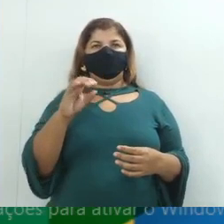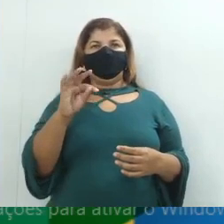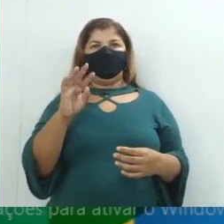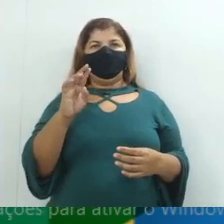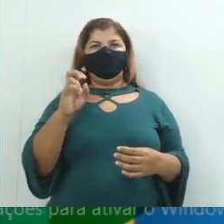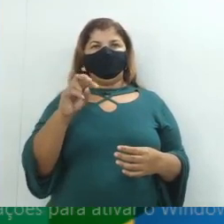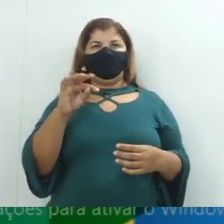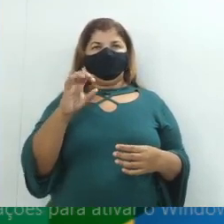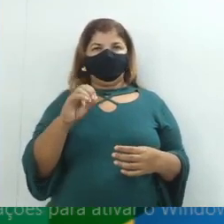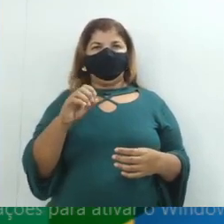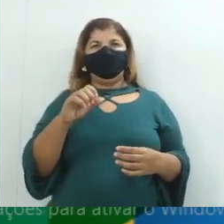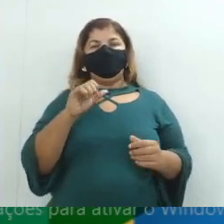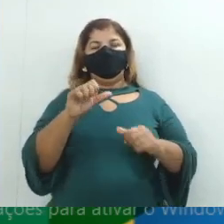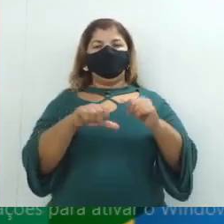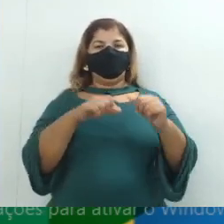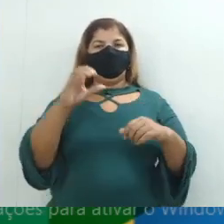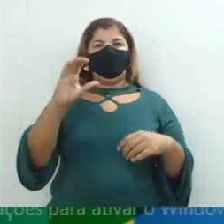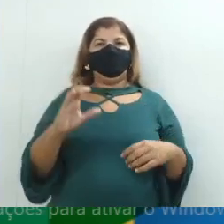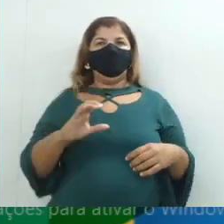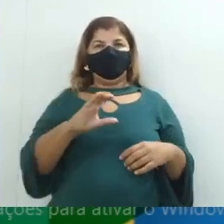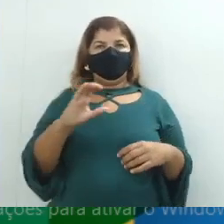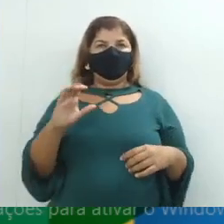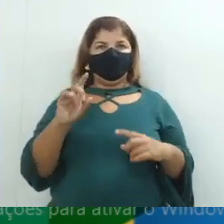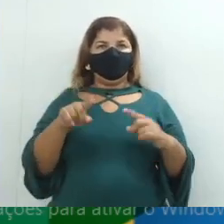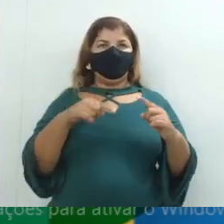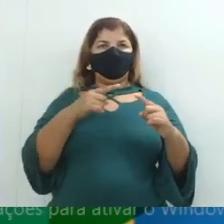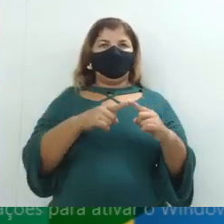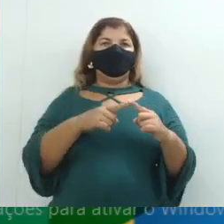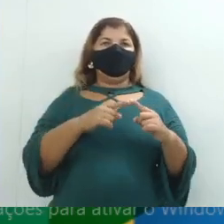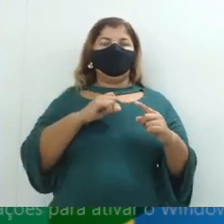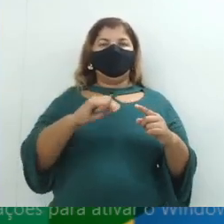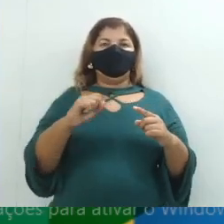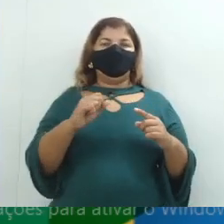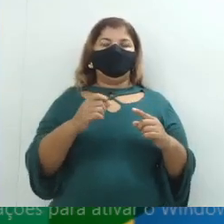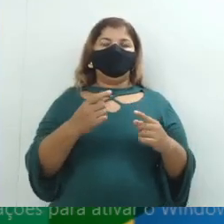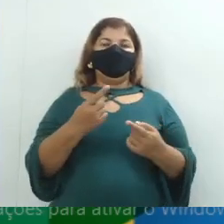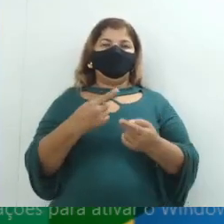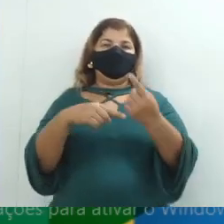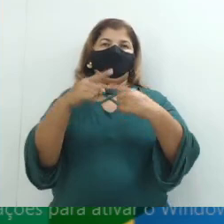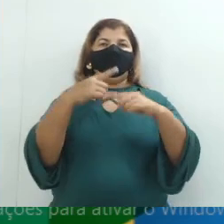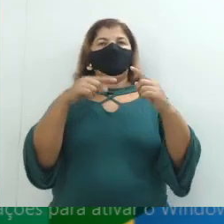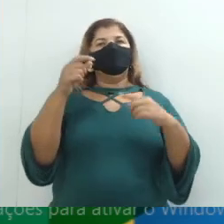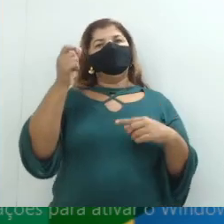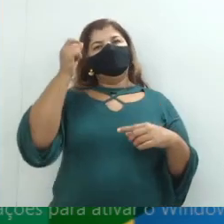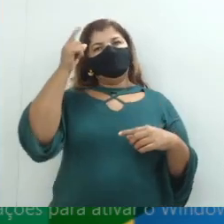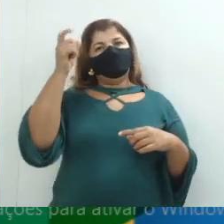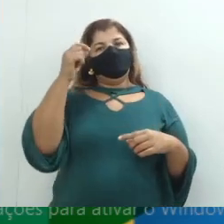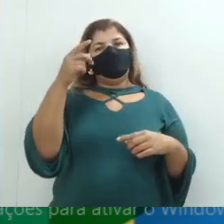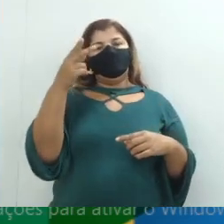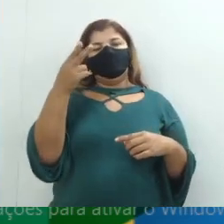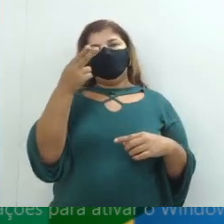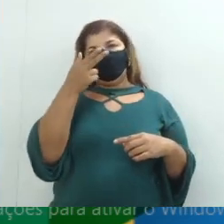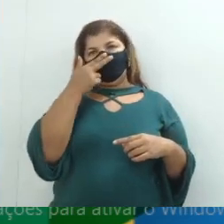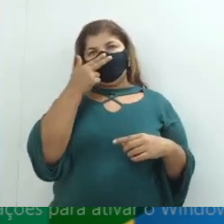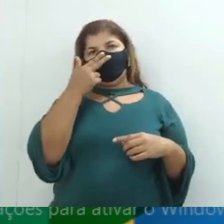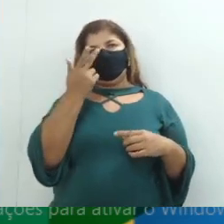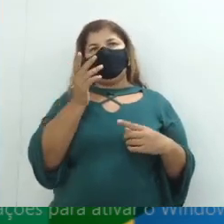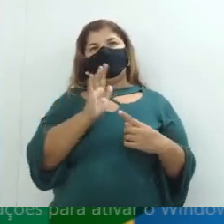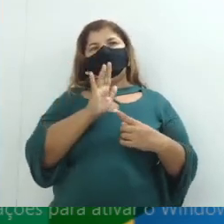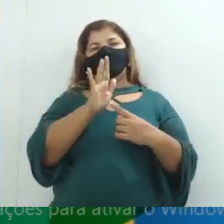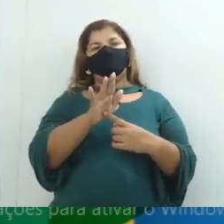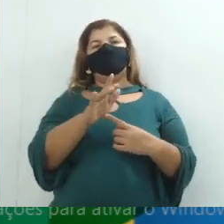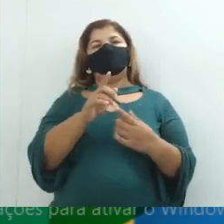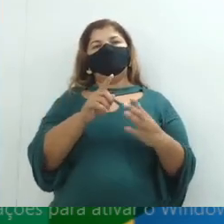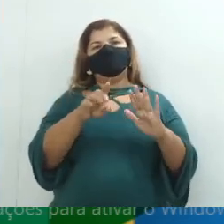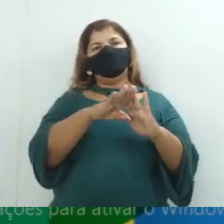da Reforma Católica, cujo objetivo era enfrentar o avanço dos ideais protestantes, apresentou uma série de decisões